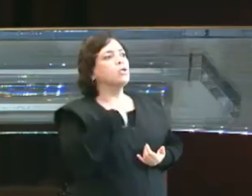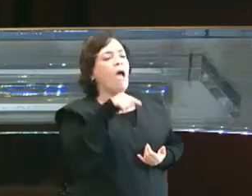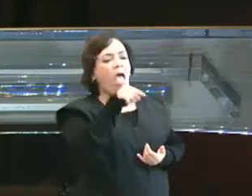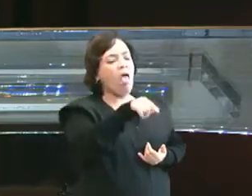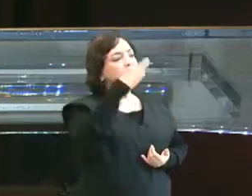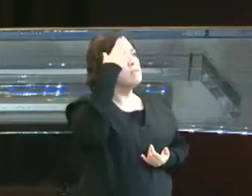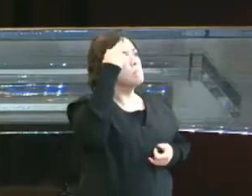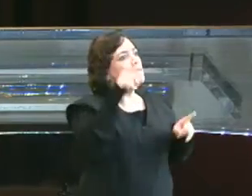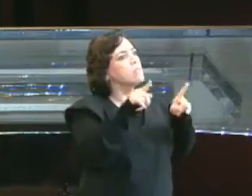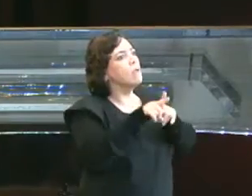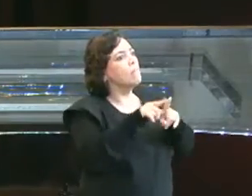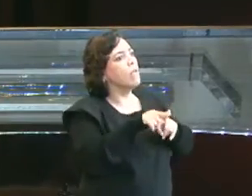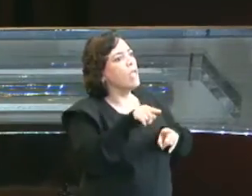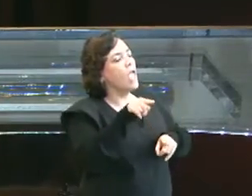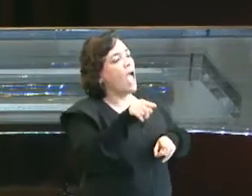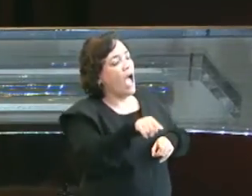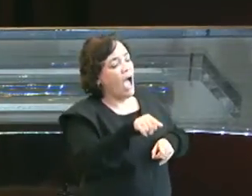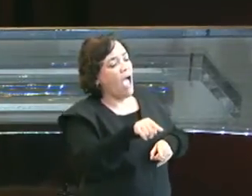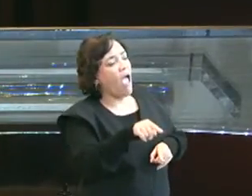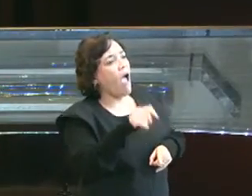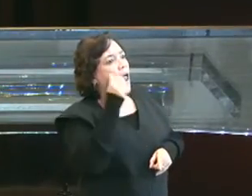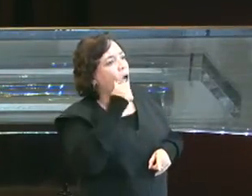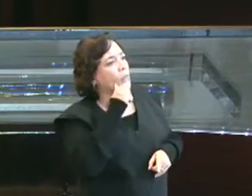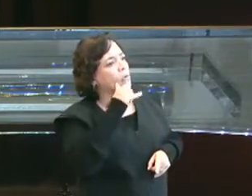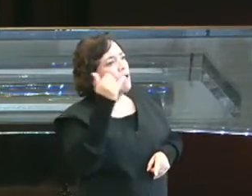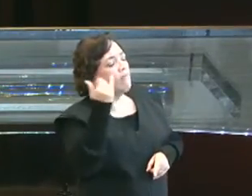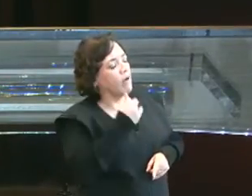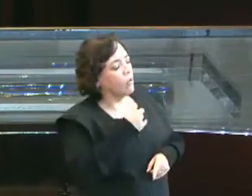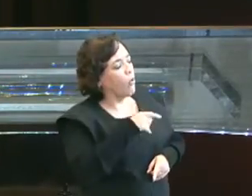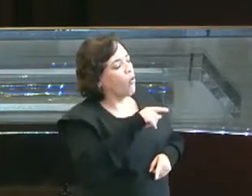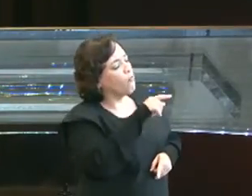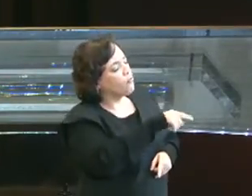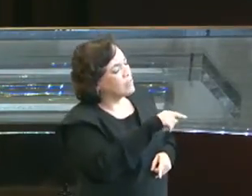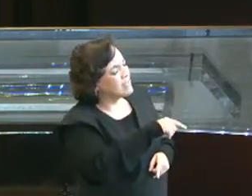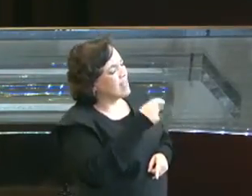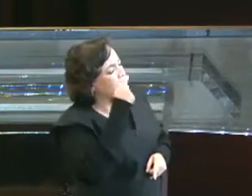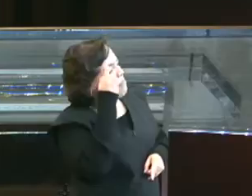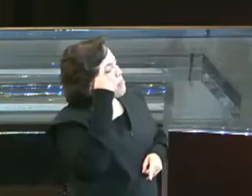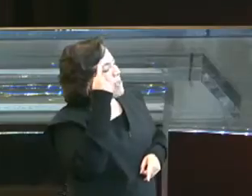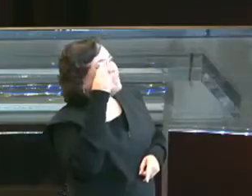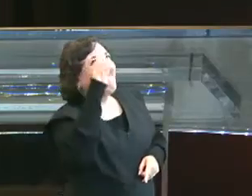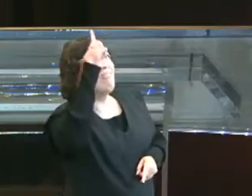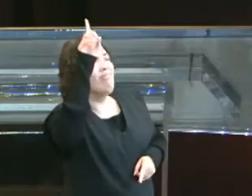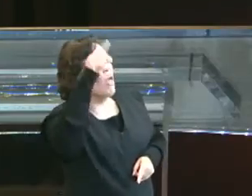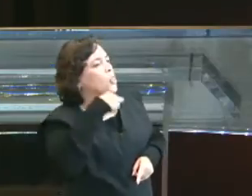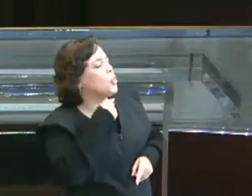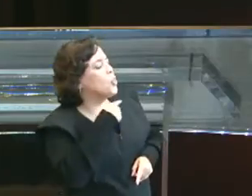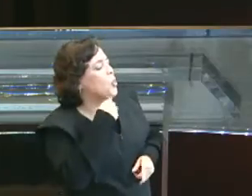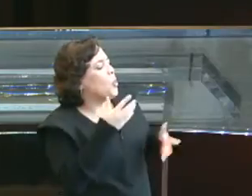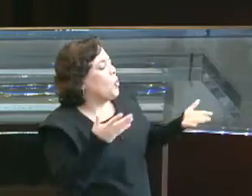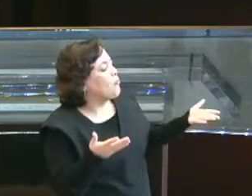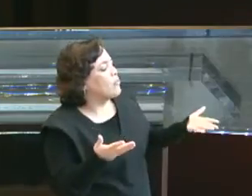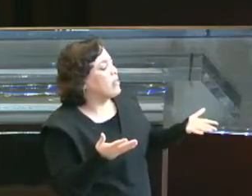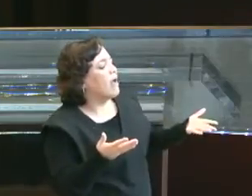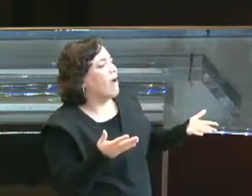E ela começou a apresentar os meus questionamentos. Você está questionando o teu chamado, você está questionando isso, você está